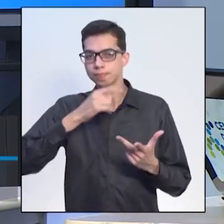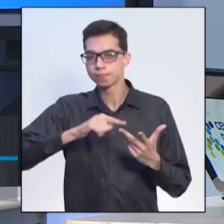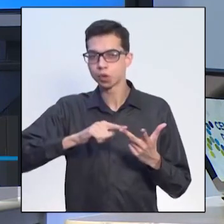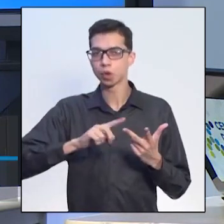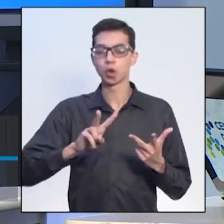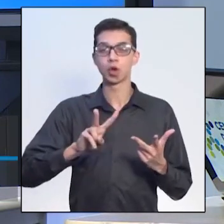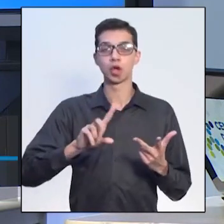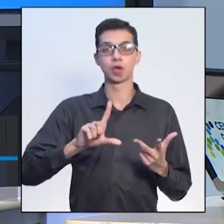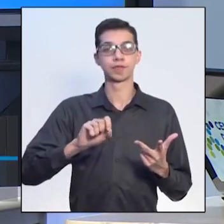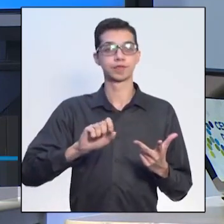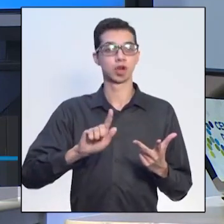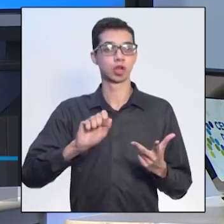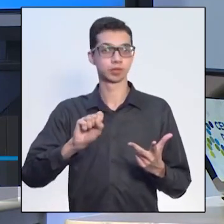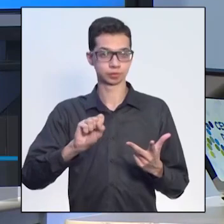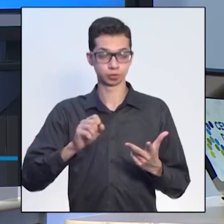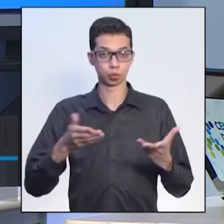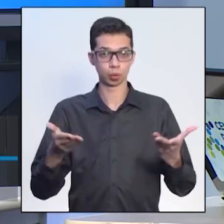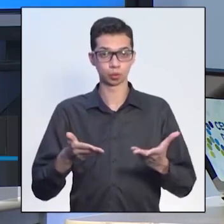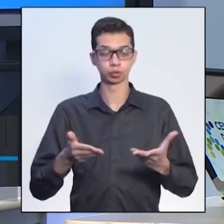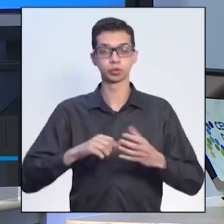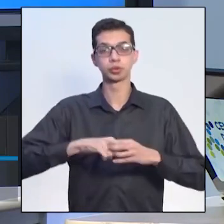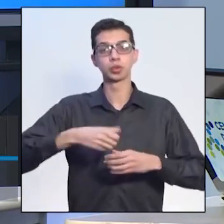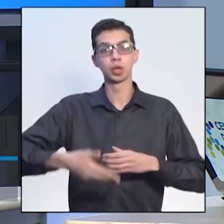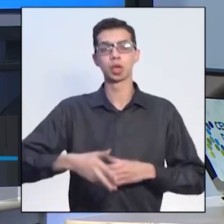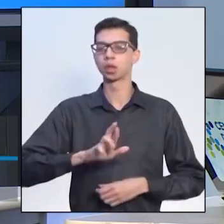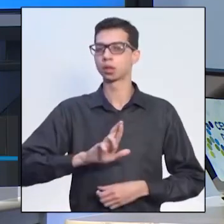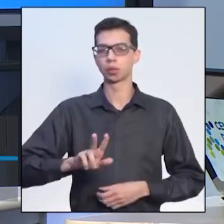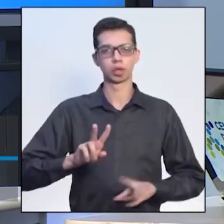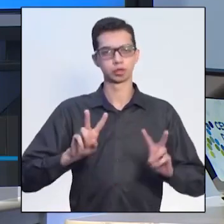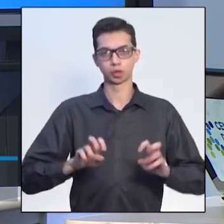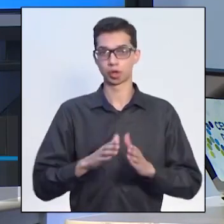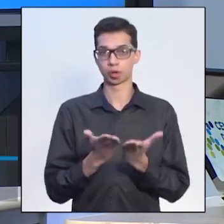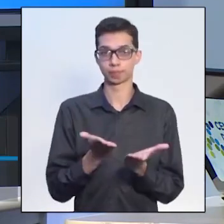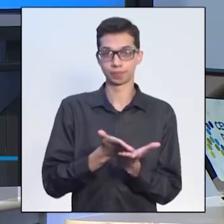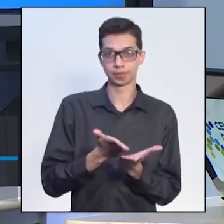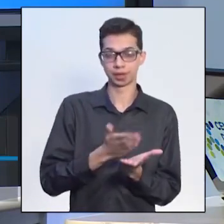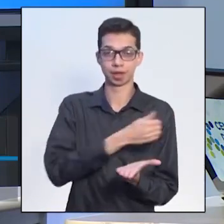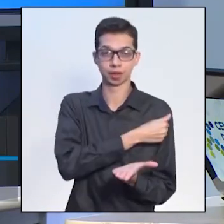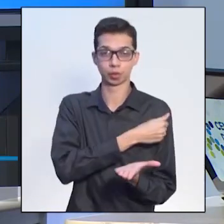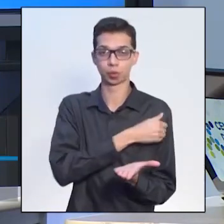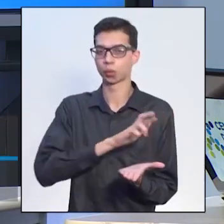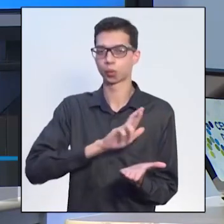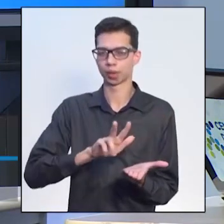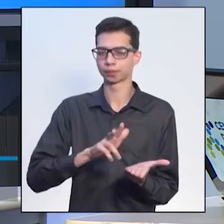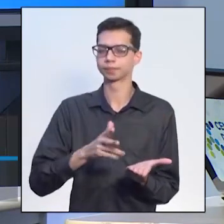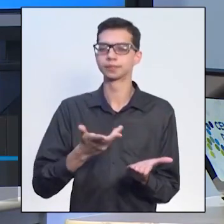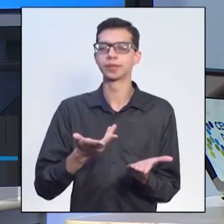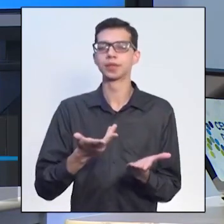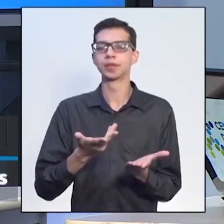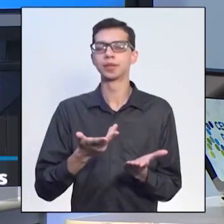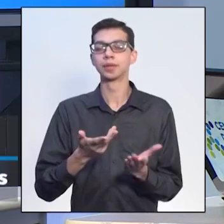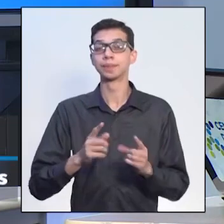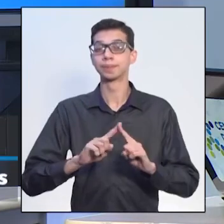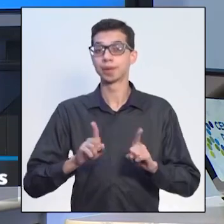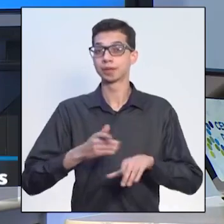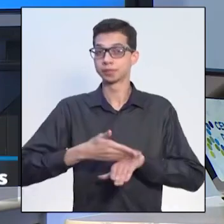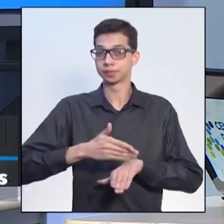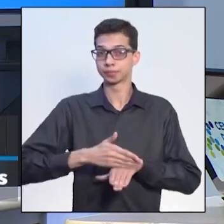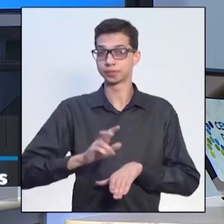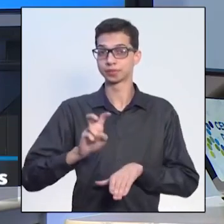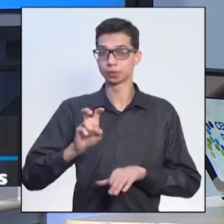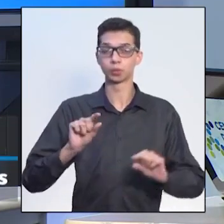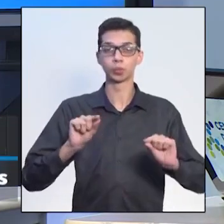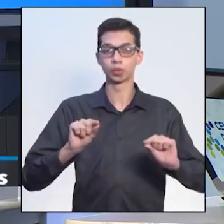ele não está diretamente ligado ao caderno do aluno, a habilidade sim. Mas a habilidade será trabalhada